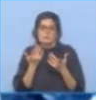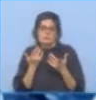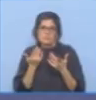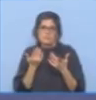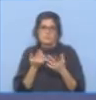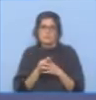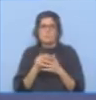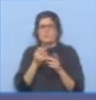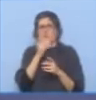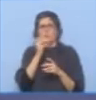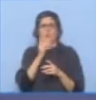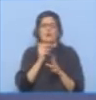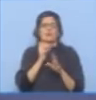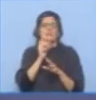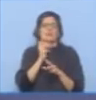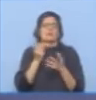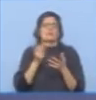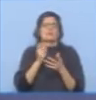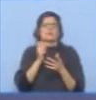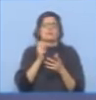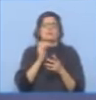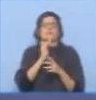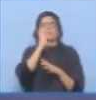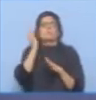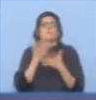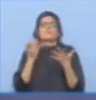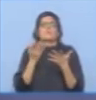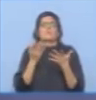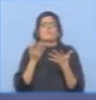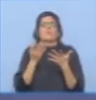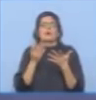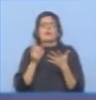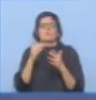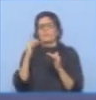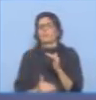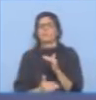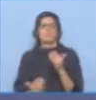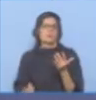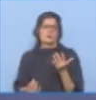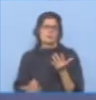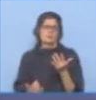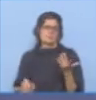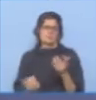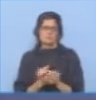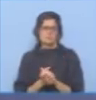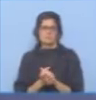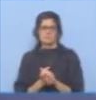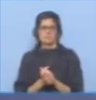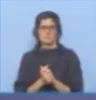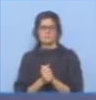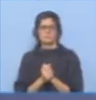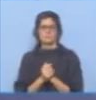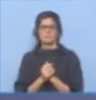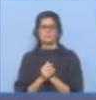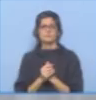mas são casos, ou seja, comparando com aquilo que se traz de bom de uma jornada, são realmente casos muito singulares, não é? Quase. E há estratégias